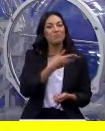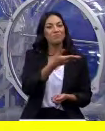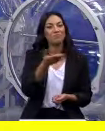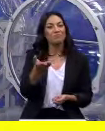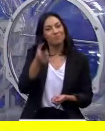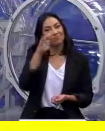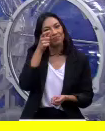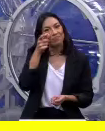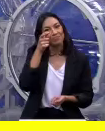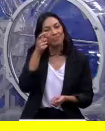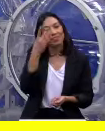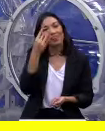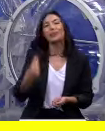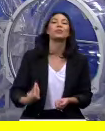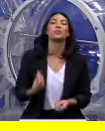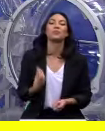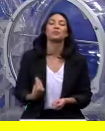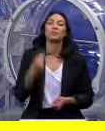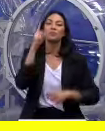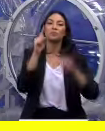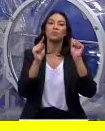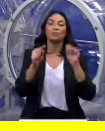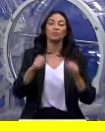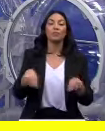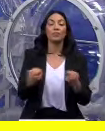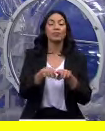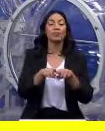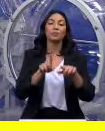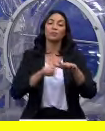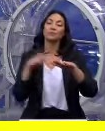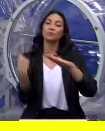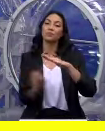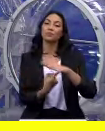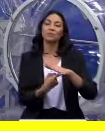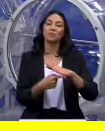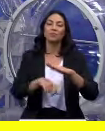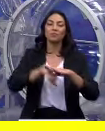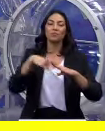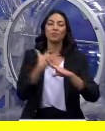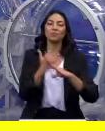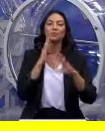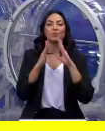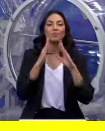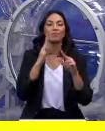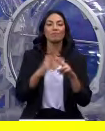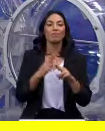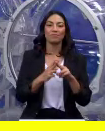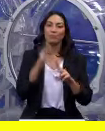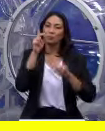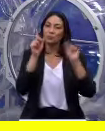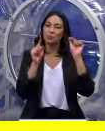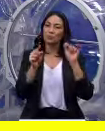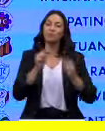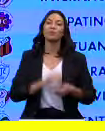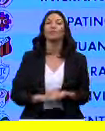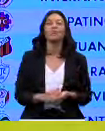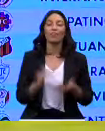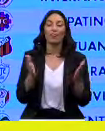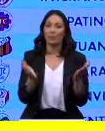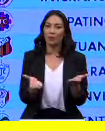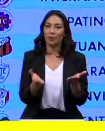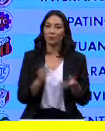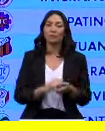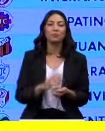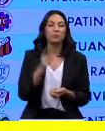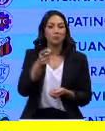noite a todos que nos acompanham ao vivo pela Rede TV e também através das mídias sociais, o Facebook e o YouTube da Caixa e da Rede TV. A